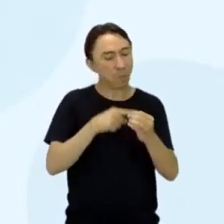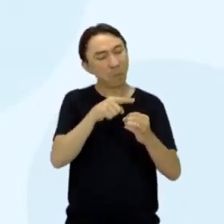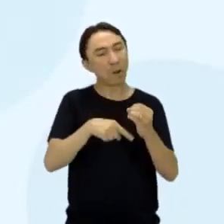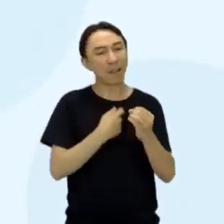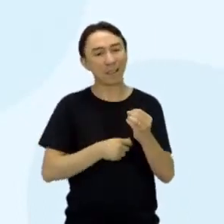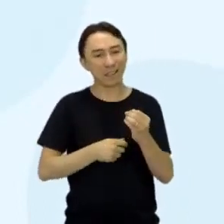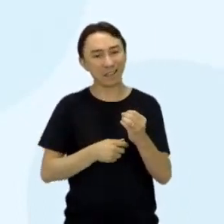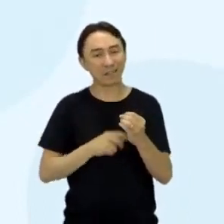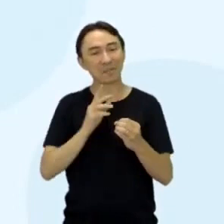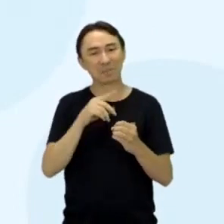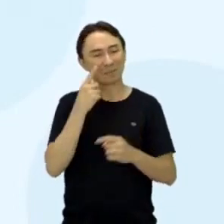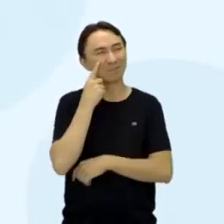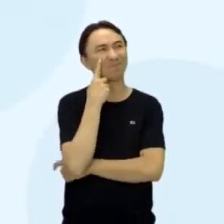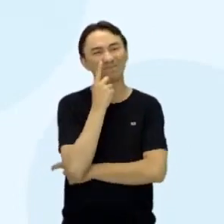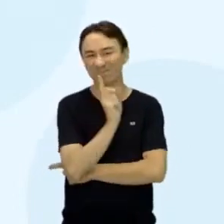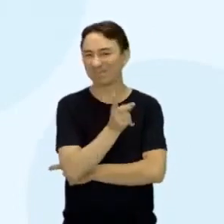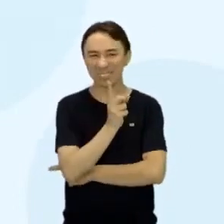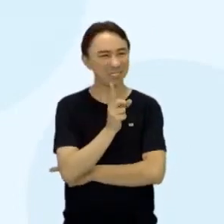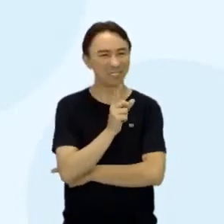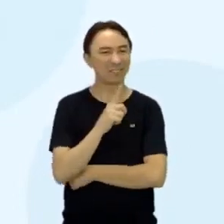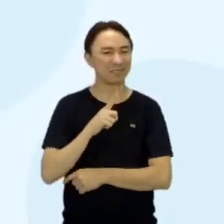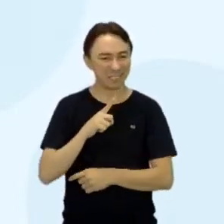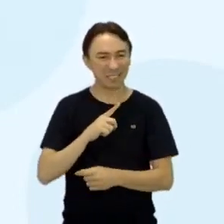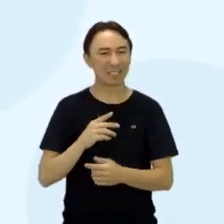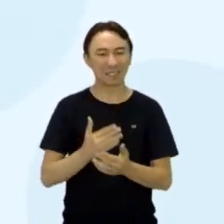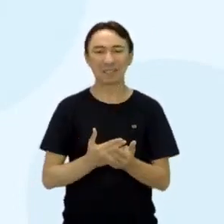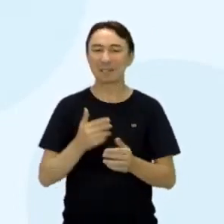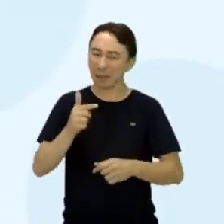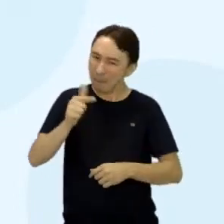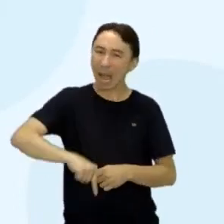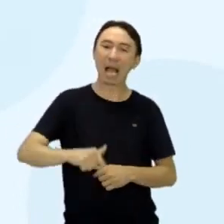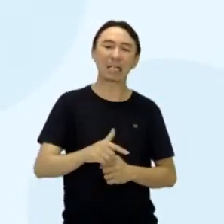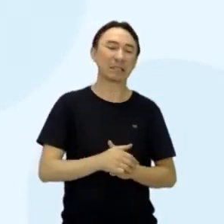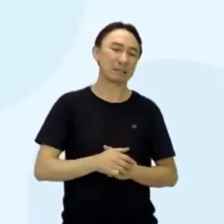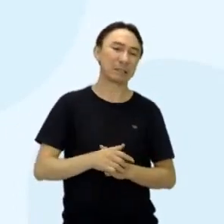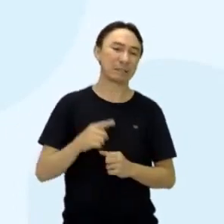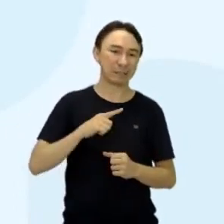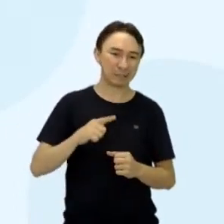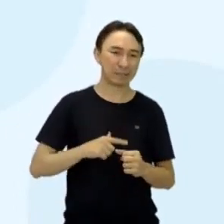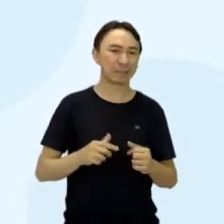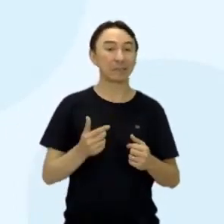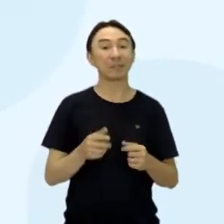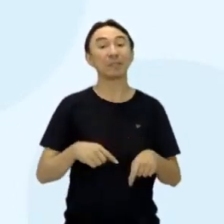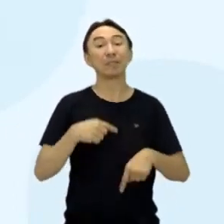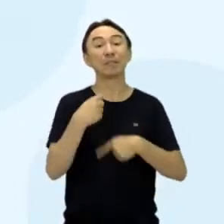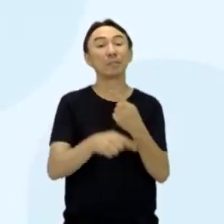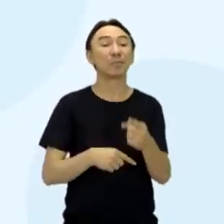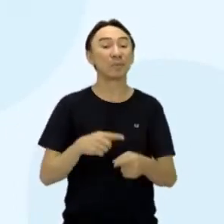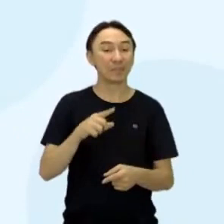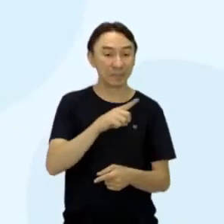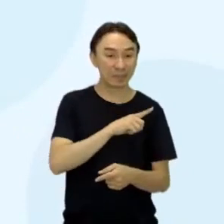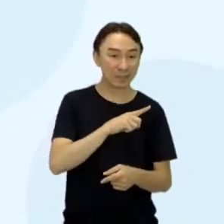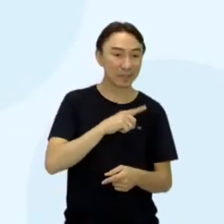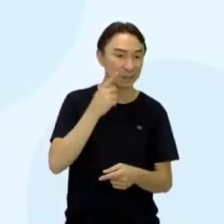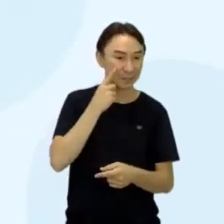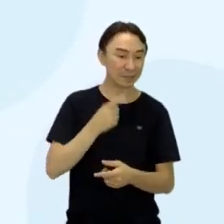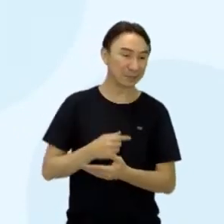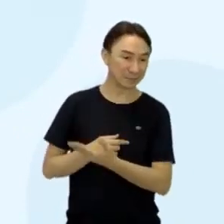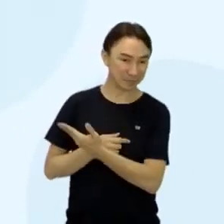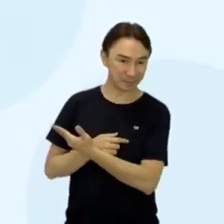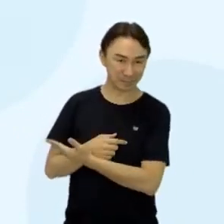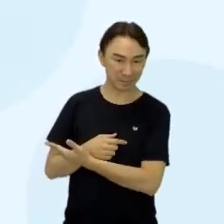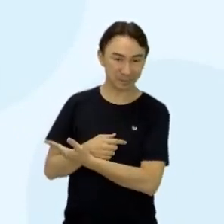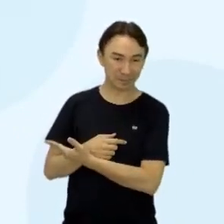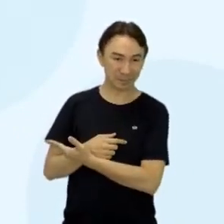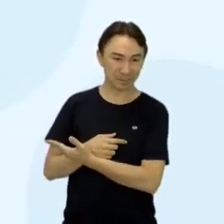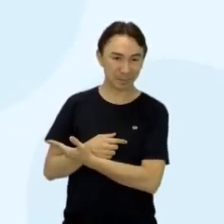ali no segundo já, na ordem que a gente usa ocidental, né, da esquerda para a direita. Então você